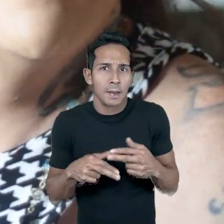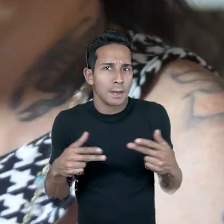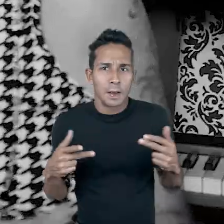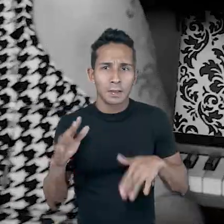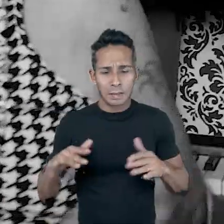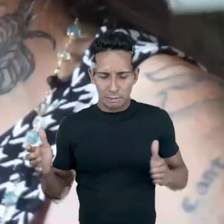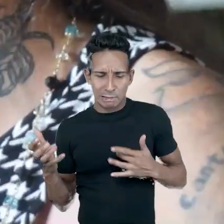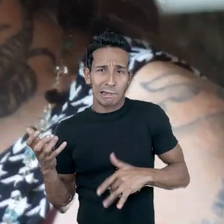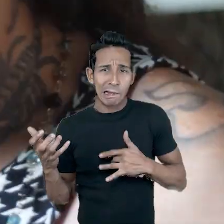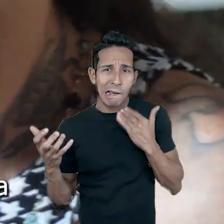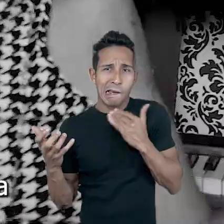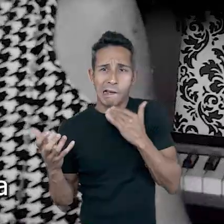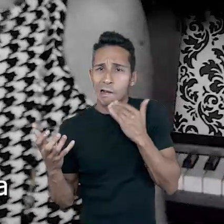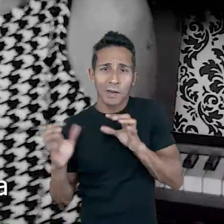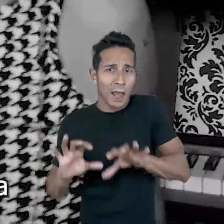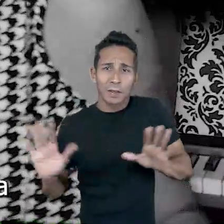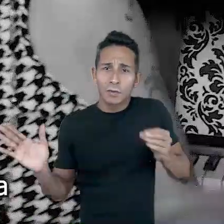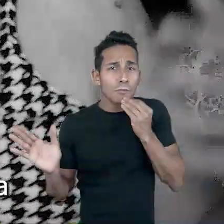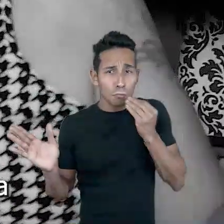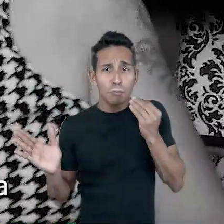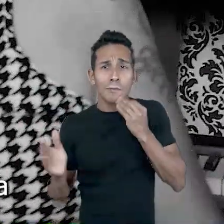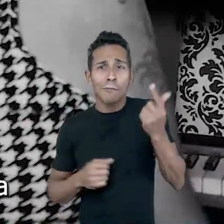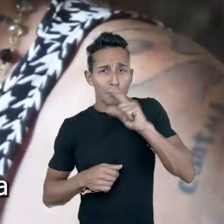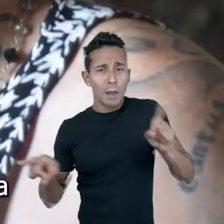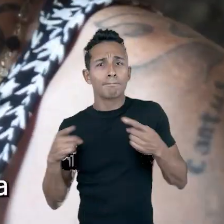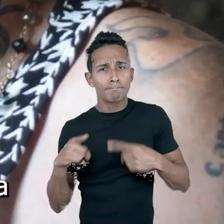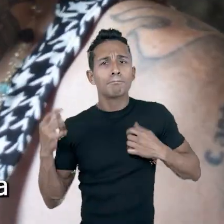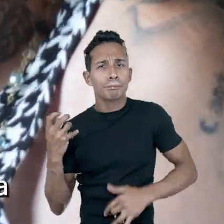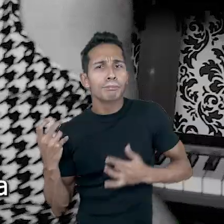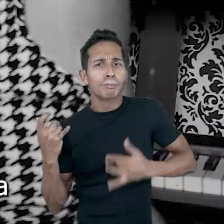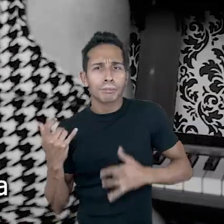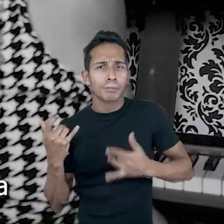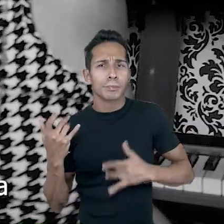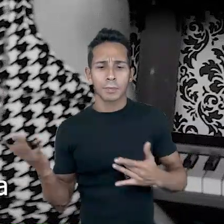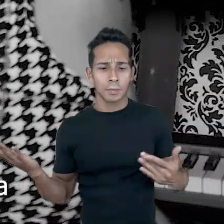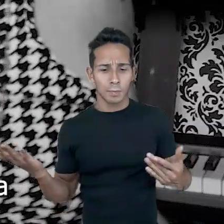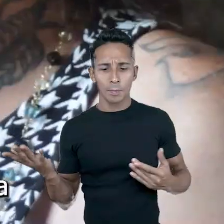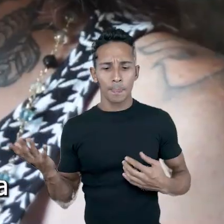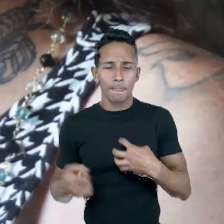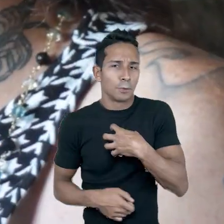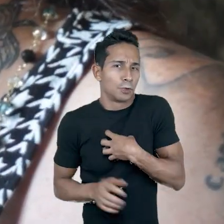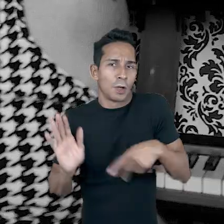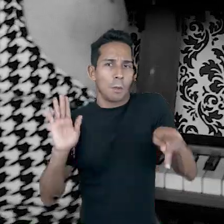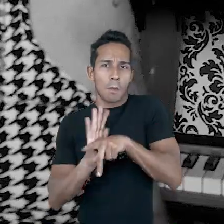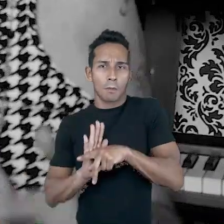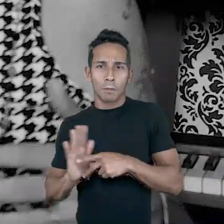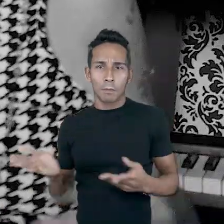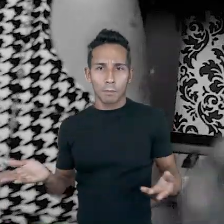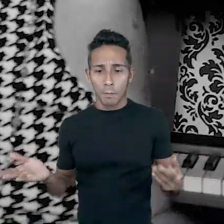você tem. Às vezes é loop, às vezes é sampa, às vezes é uma guitarra desafinada. E o bagulho, você vai fazer som, sabe? Não tem essa não,